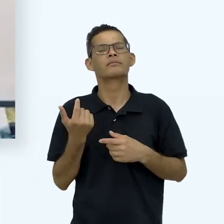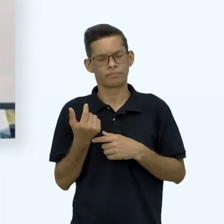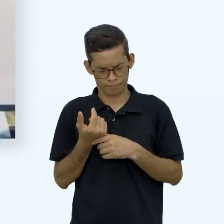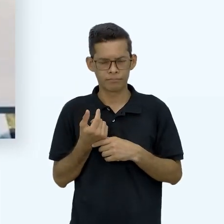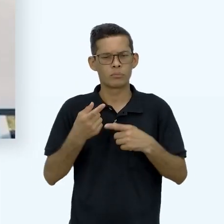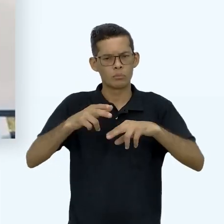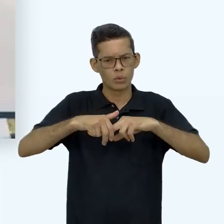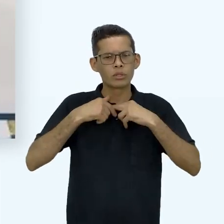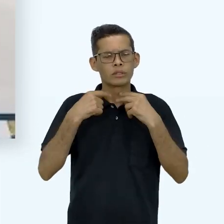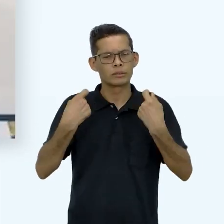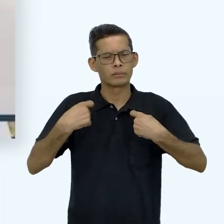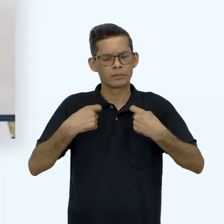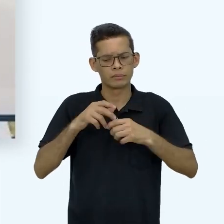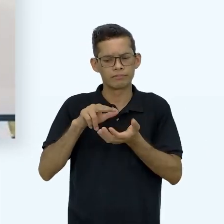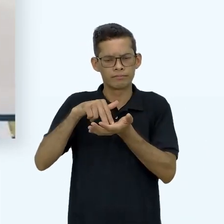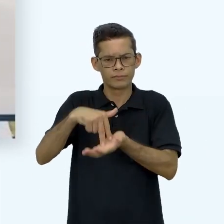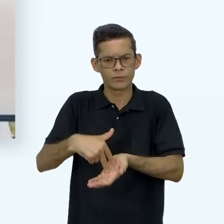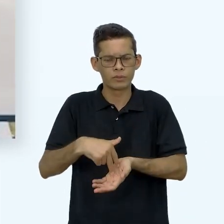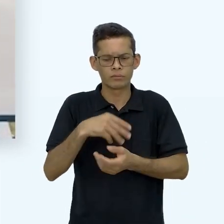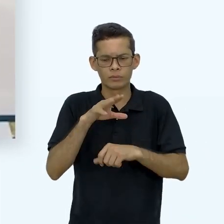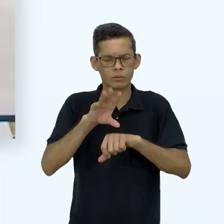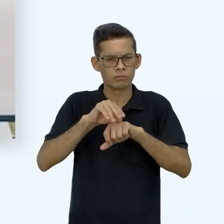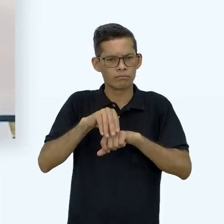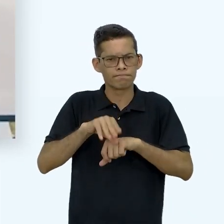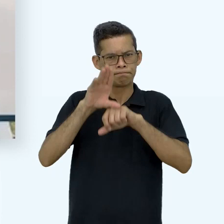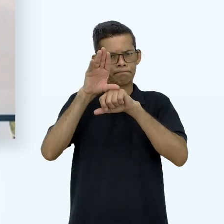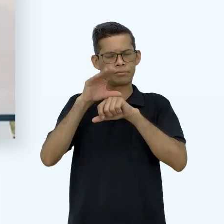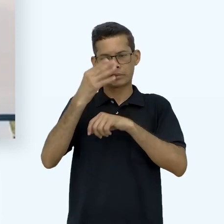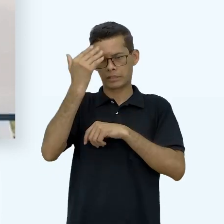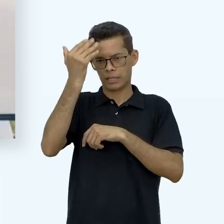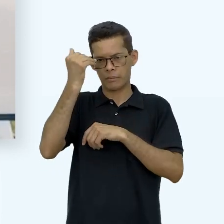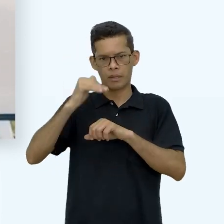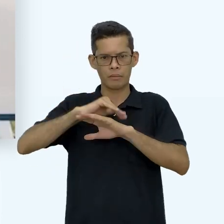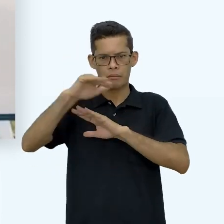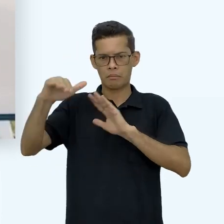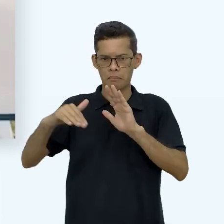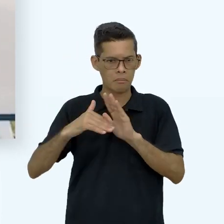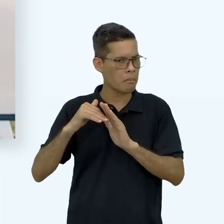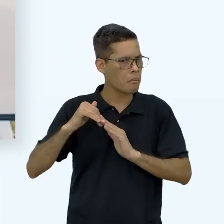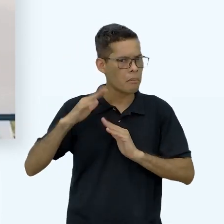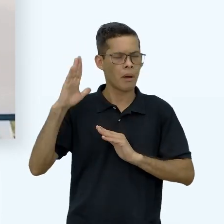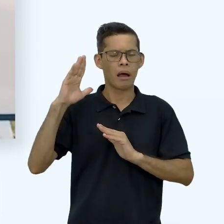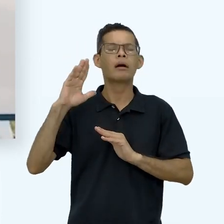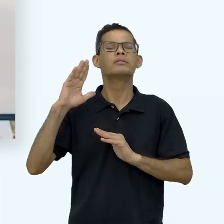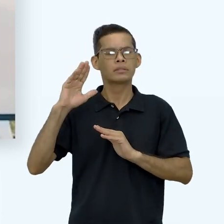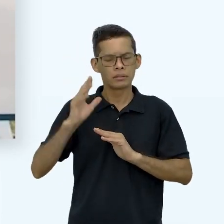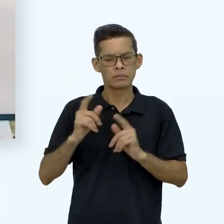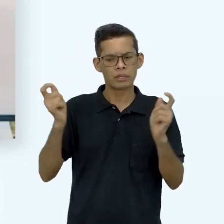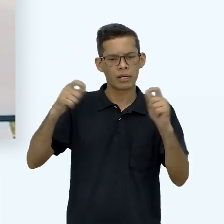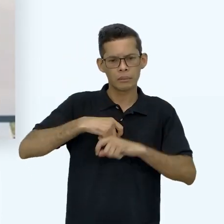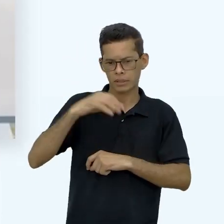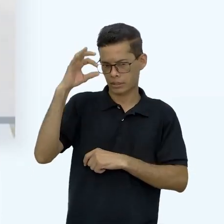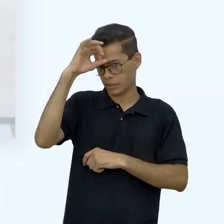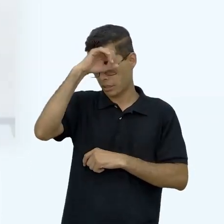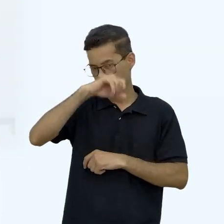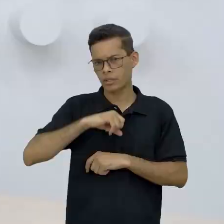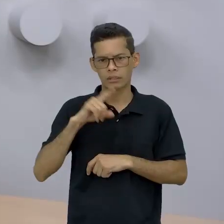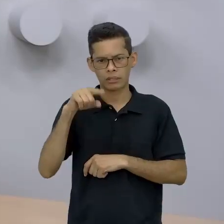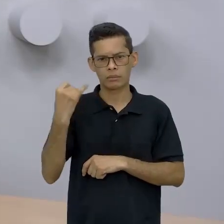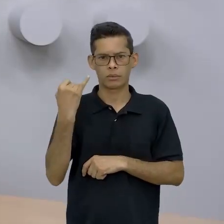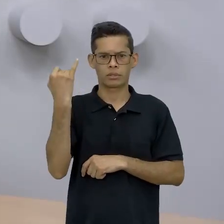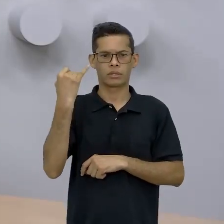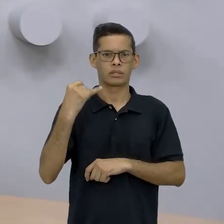manter-se na fronteira do conhecimento, saber mais e, por consequência, a capacidade de aprender é cada vez mais